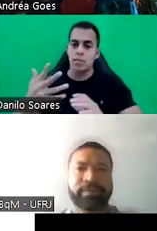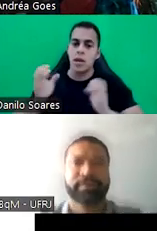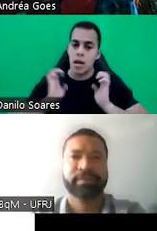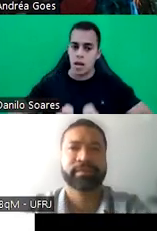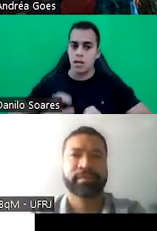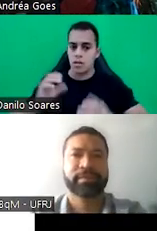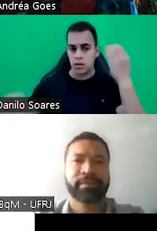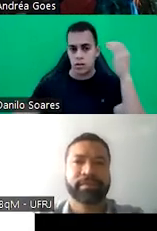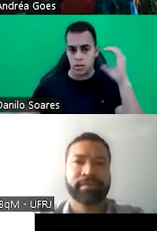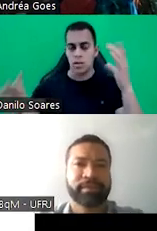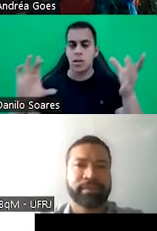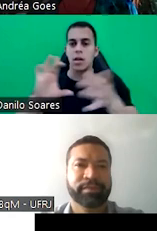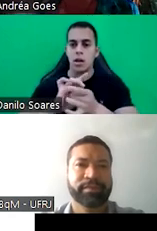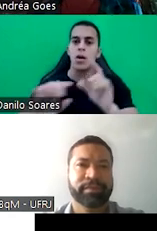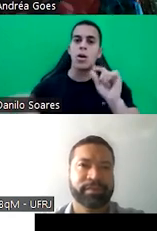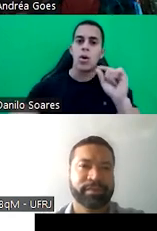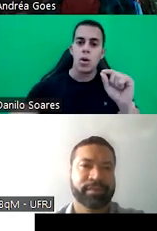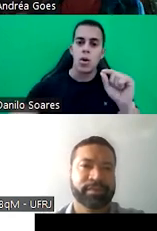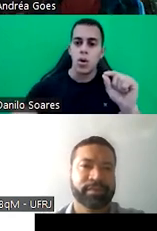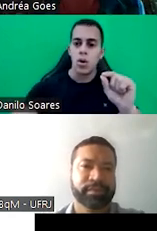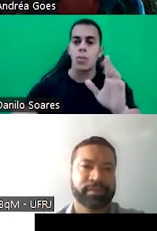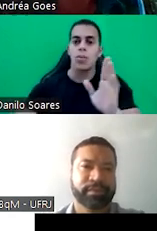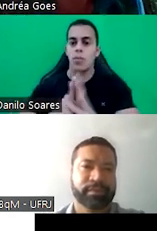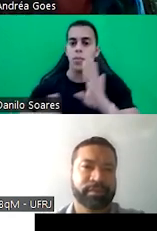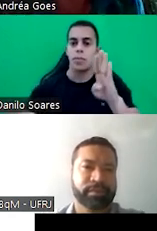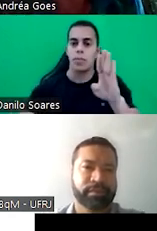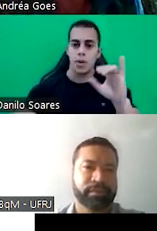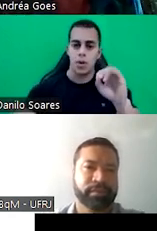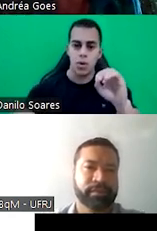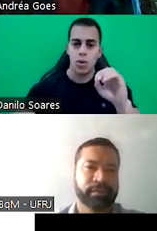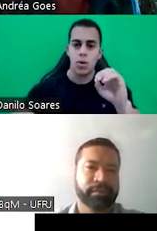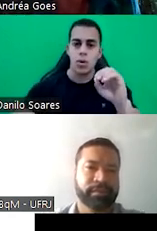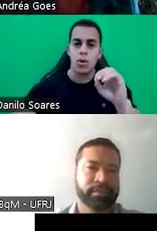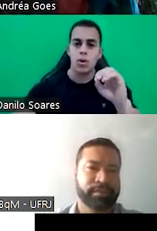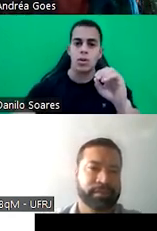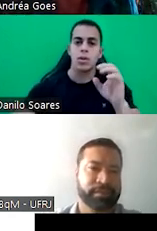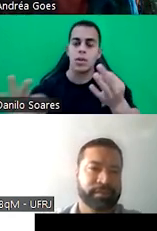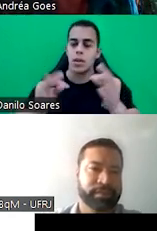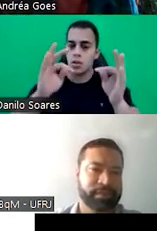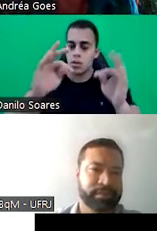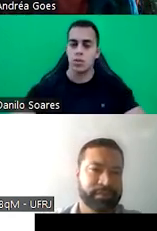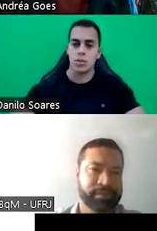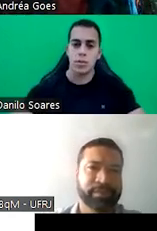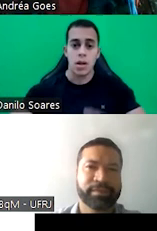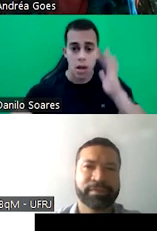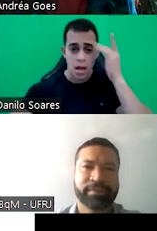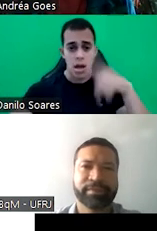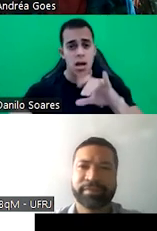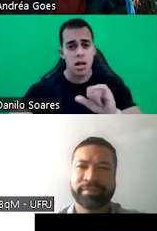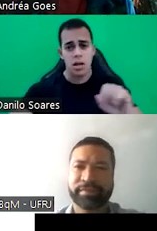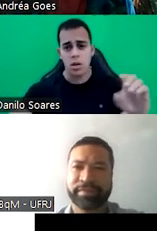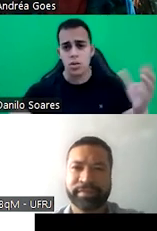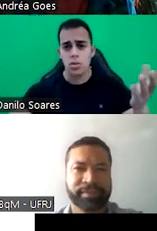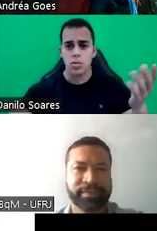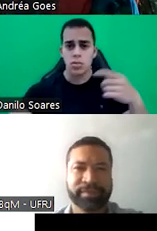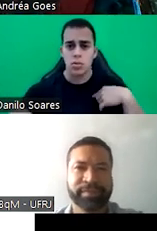relacionado a essa biotecnologia. Então, eu acho que era isso, Murilo. Acho que, não sei se eu falei muito